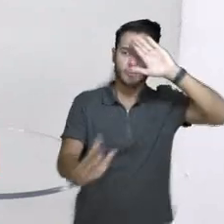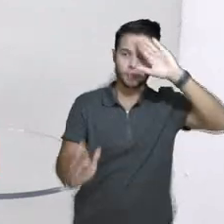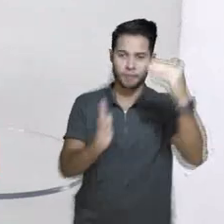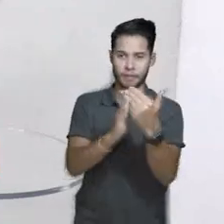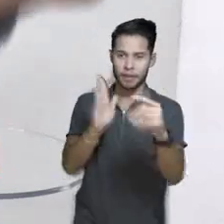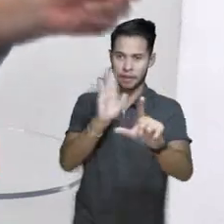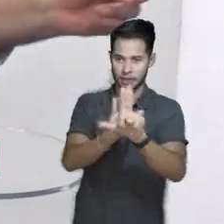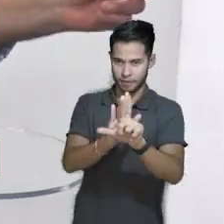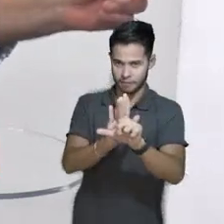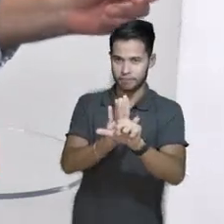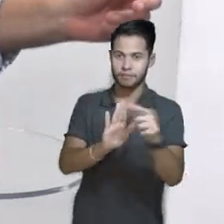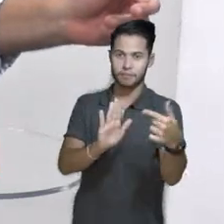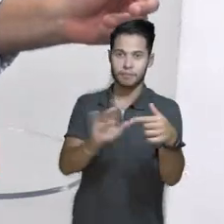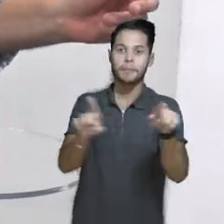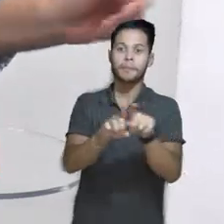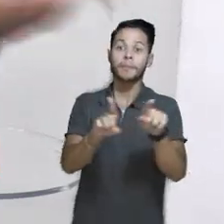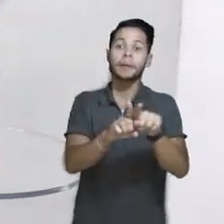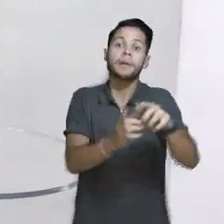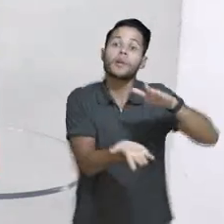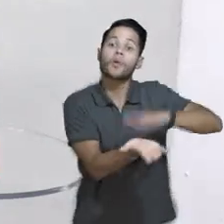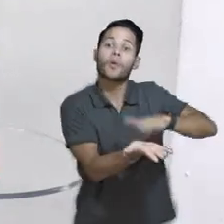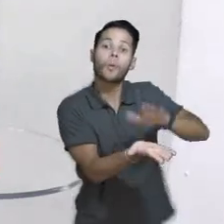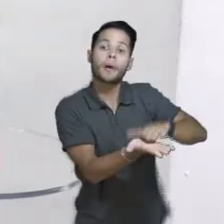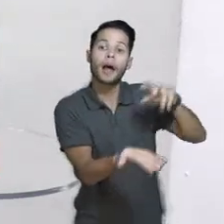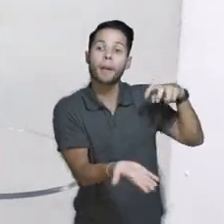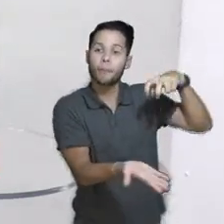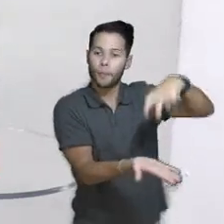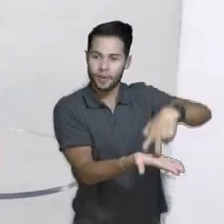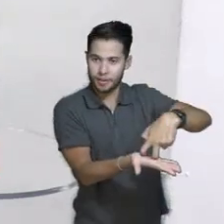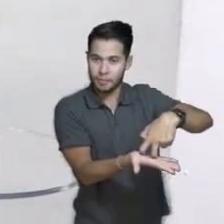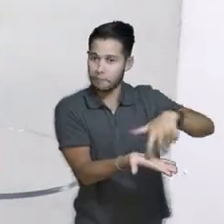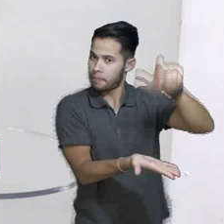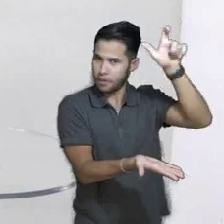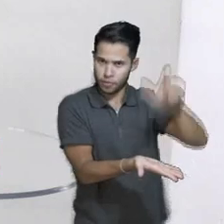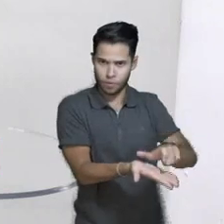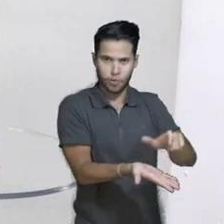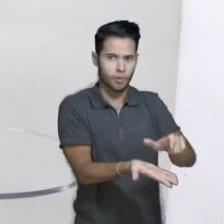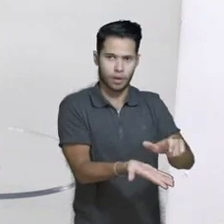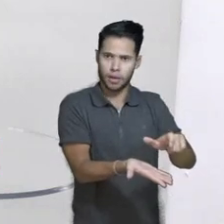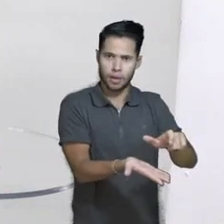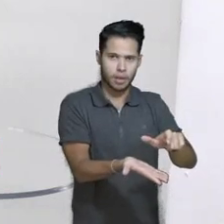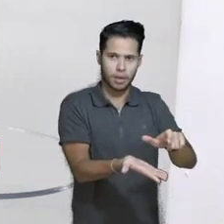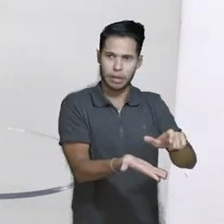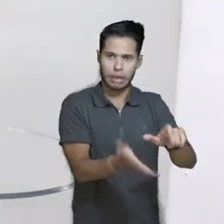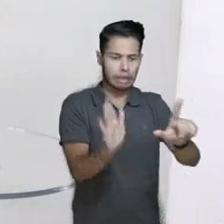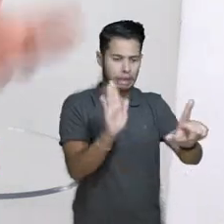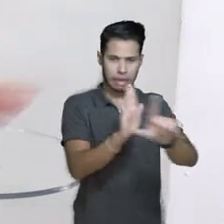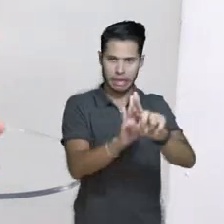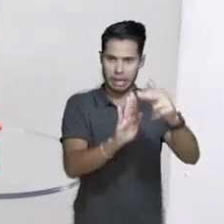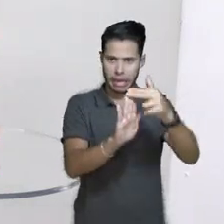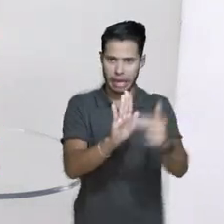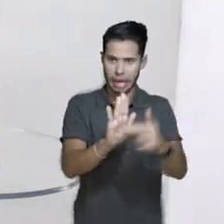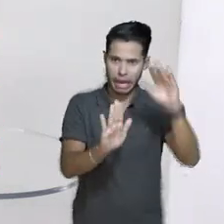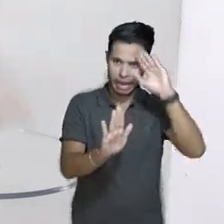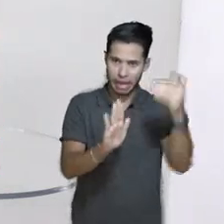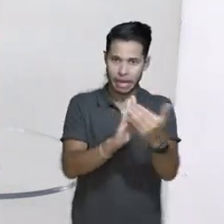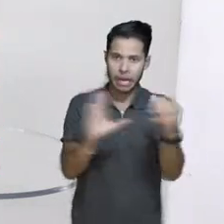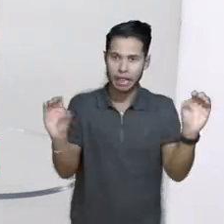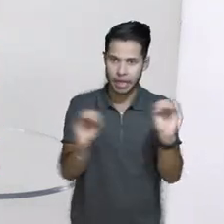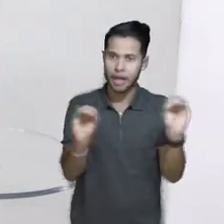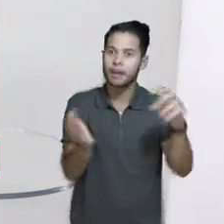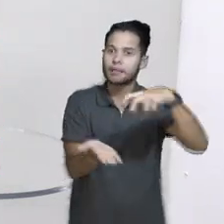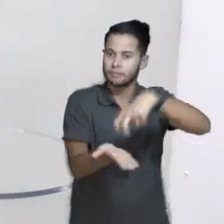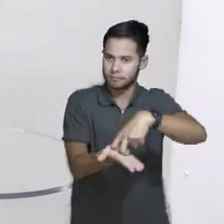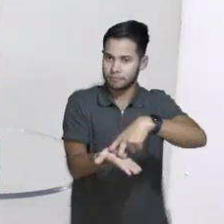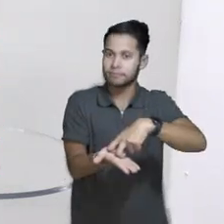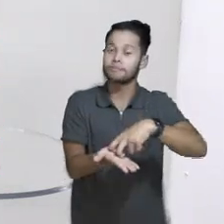lei exigir também a eventual punição daquele que não que que não observe a regra esse é o nosso desafio formar essa grande